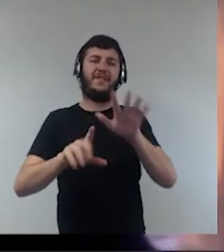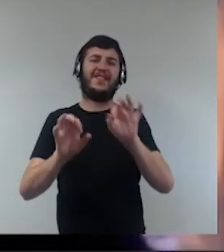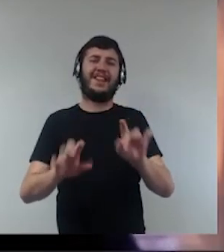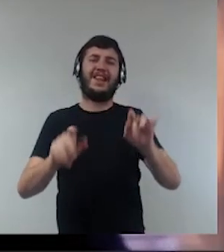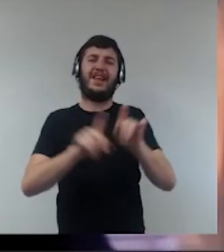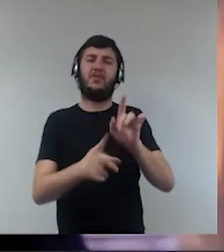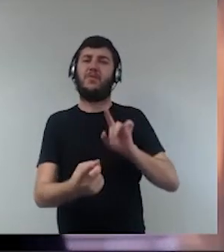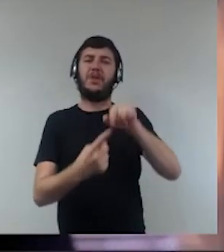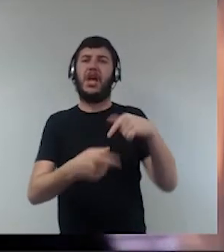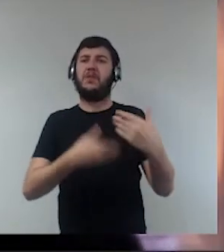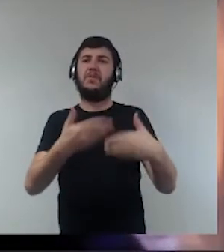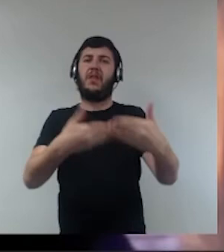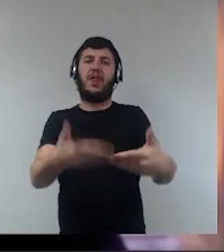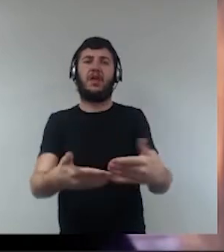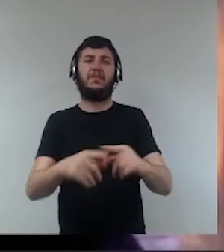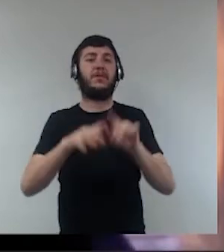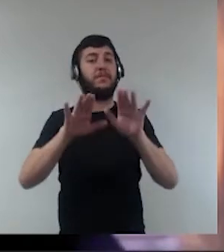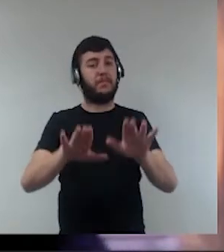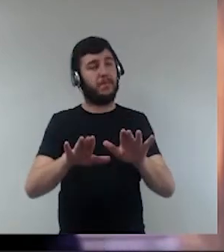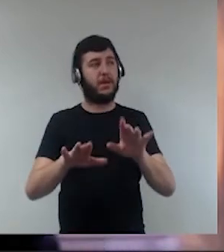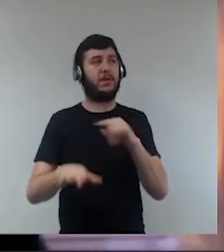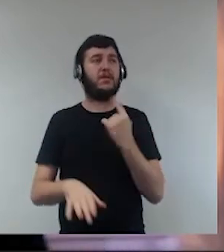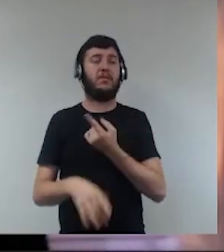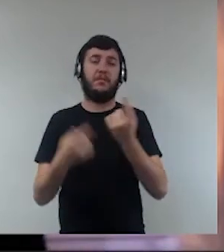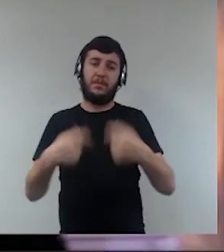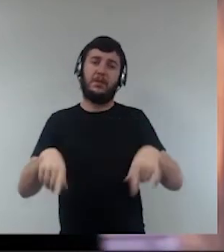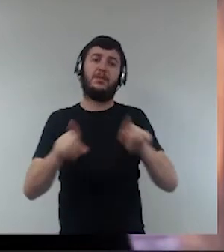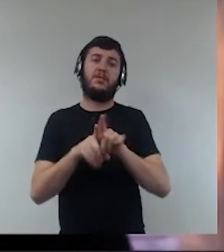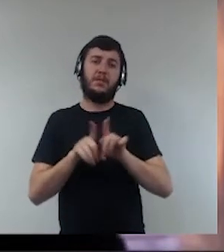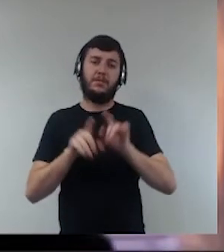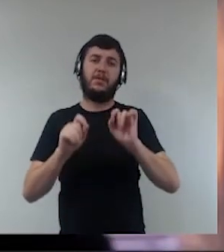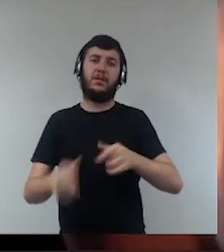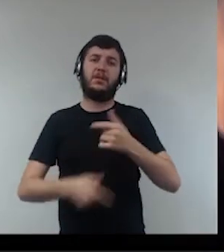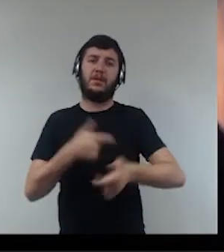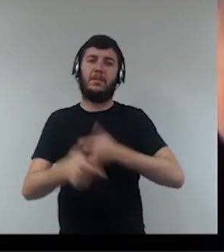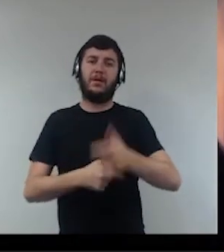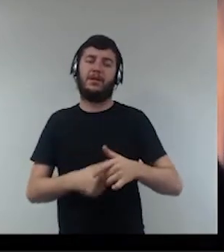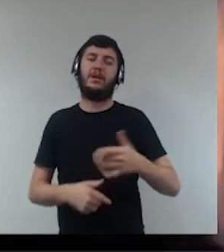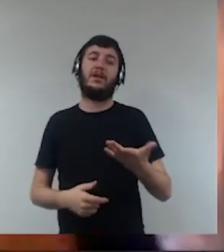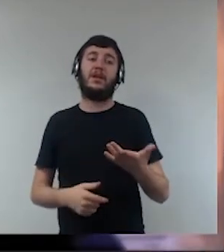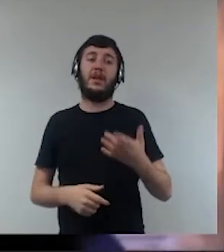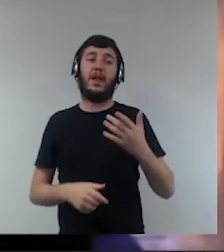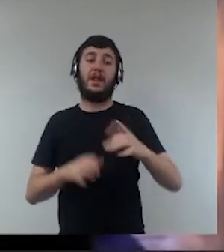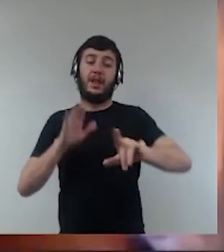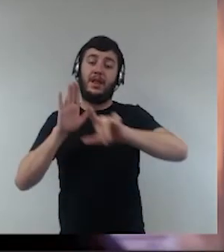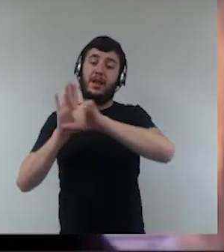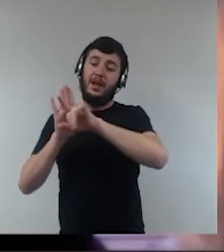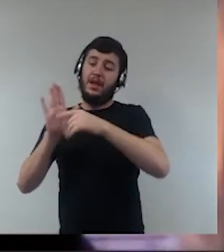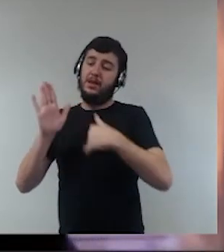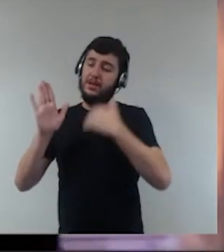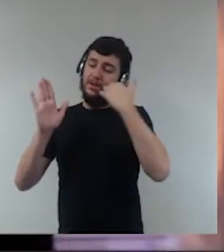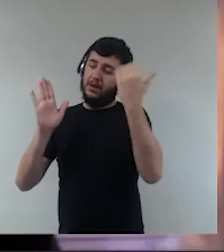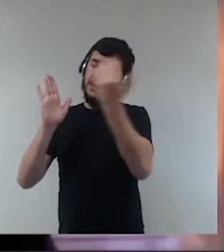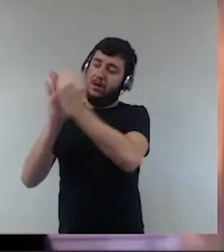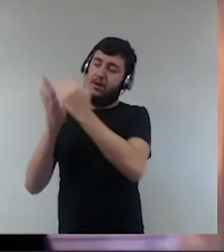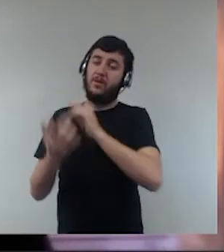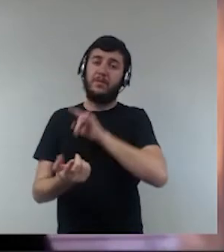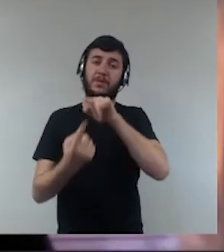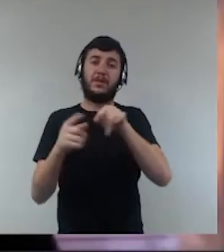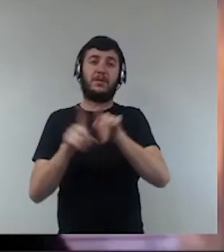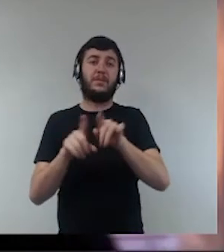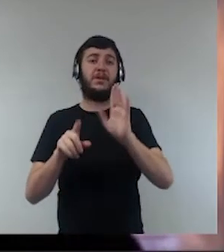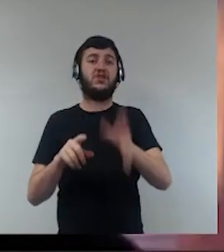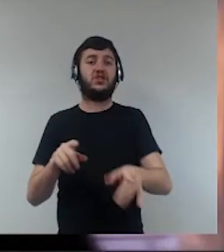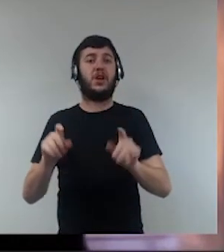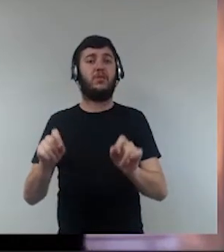preciso que nós atuemos nas brechas da legislação, no bom sentido, para implementar essas outras formas de comunicação